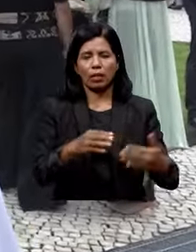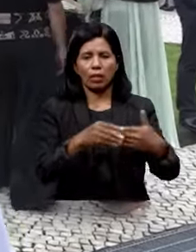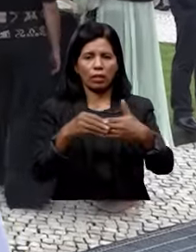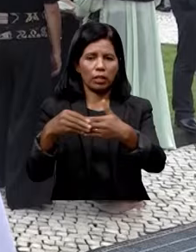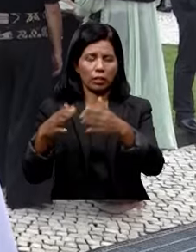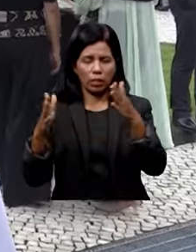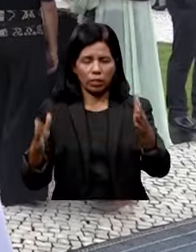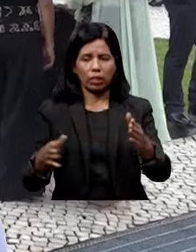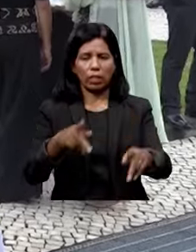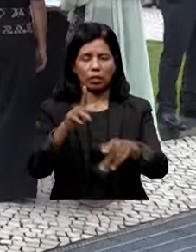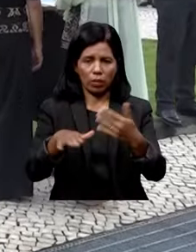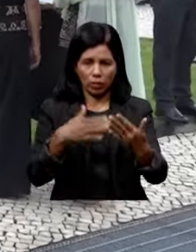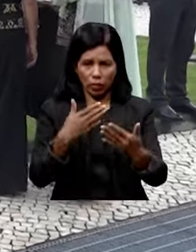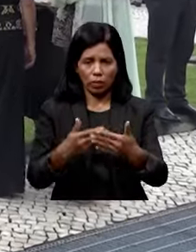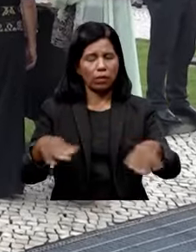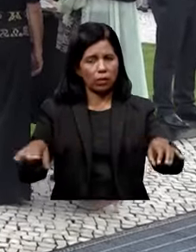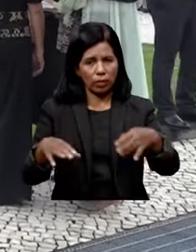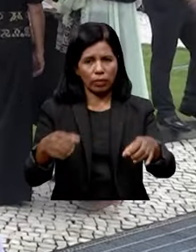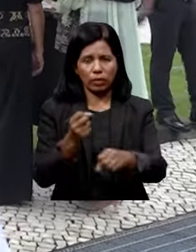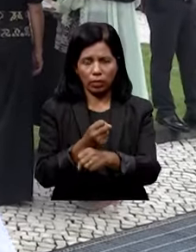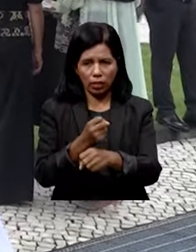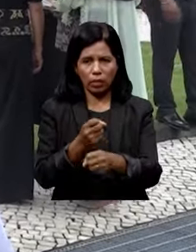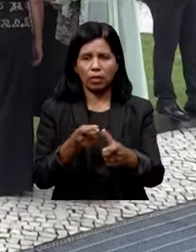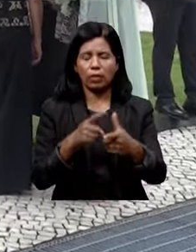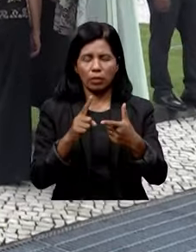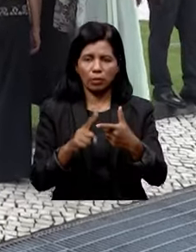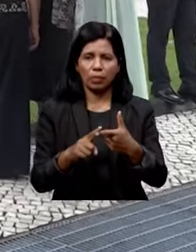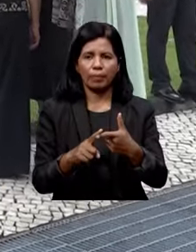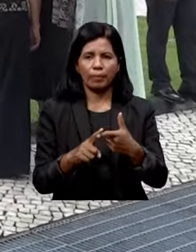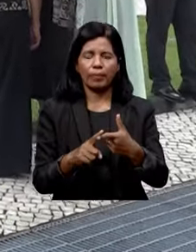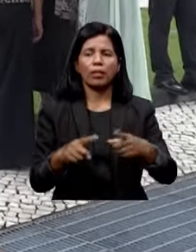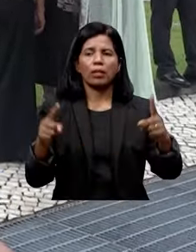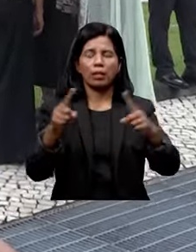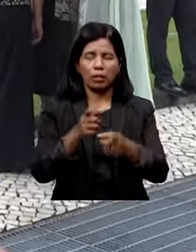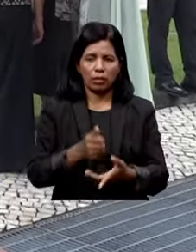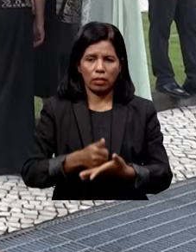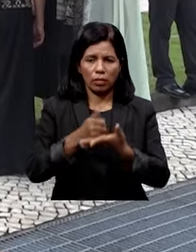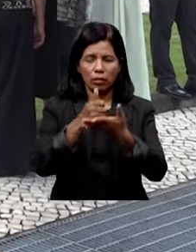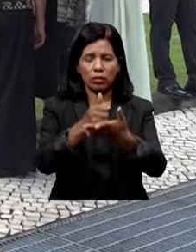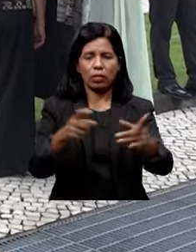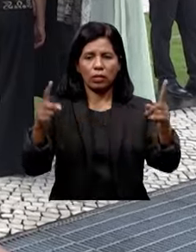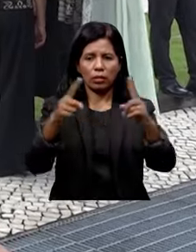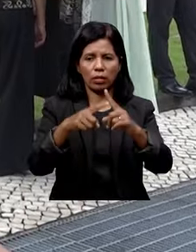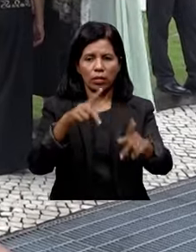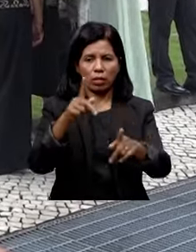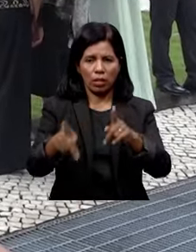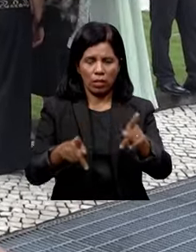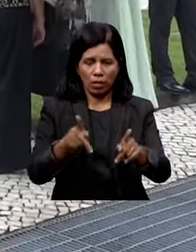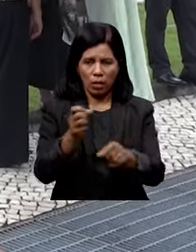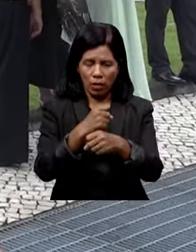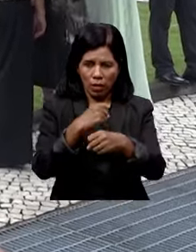Napo, de Sira, na de Uruqueras, Tomata, em Halo de Peso,